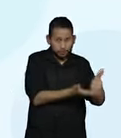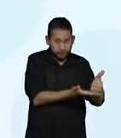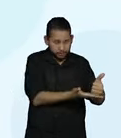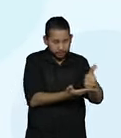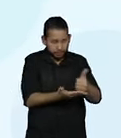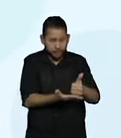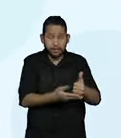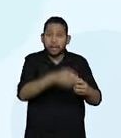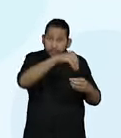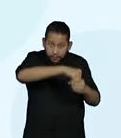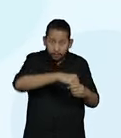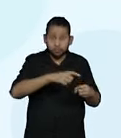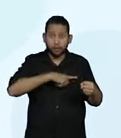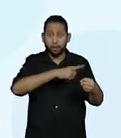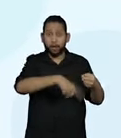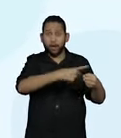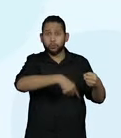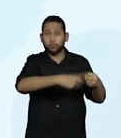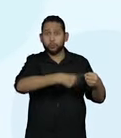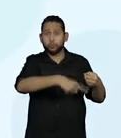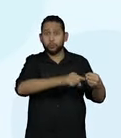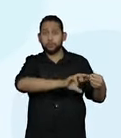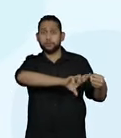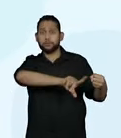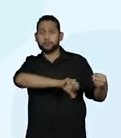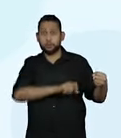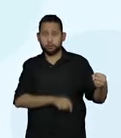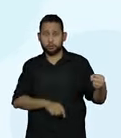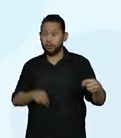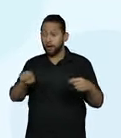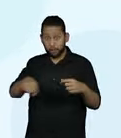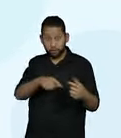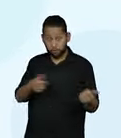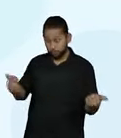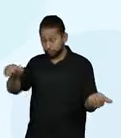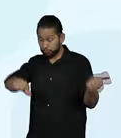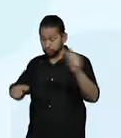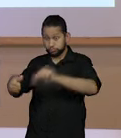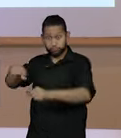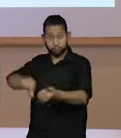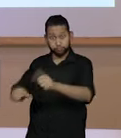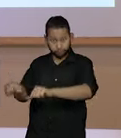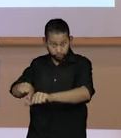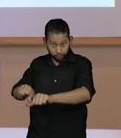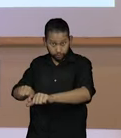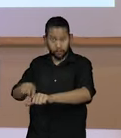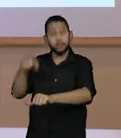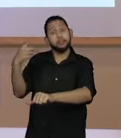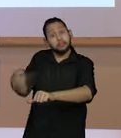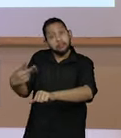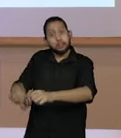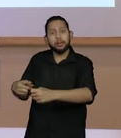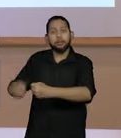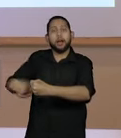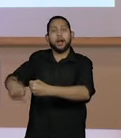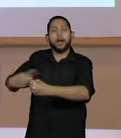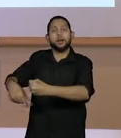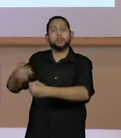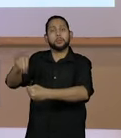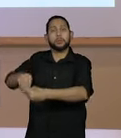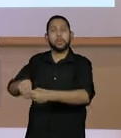uma reação química. E isso a gente chama de equivalência. Como podemos